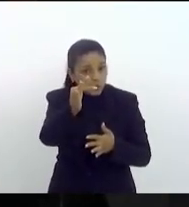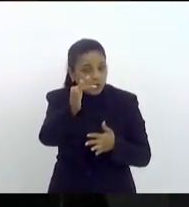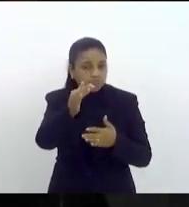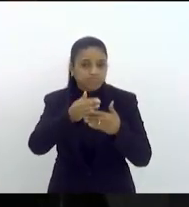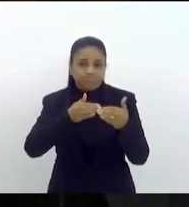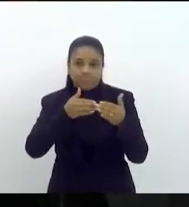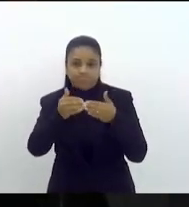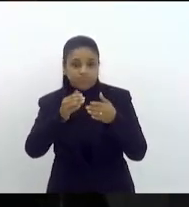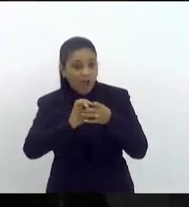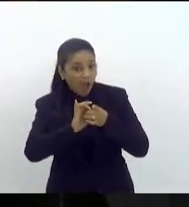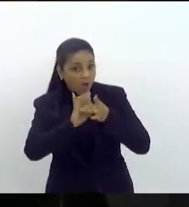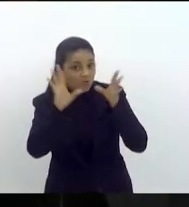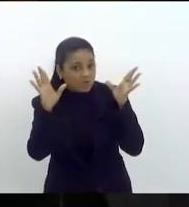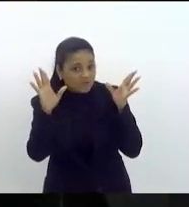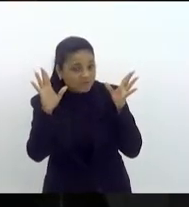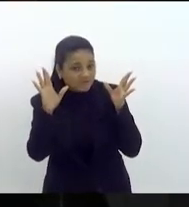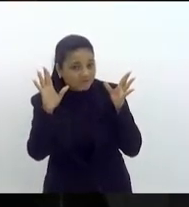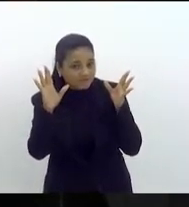autorizada